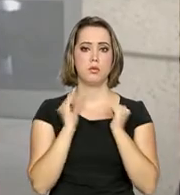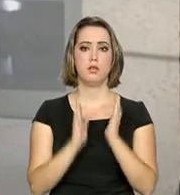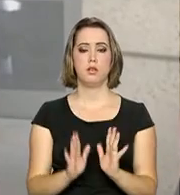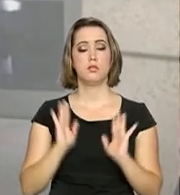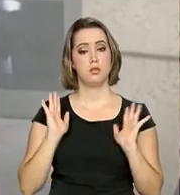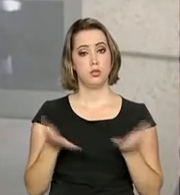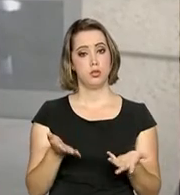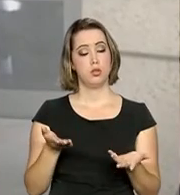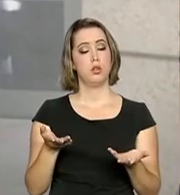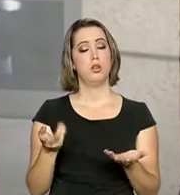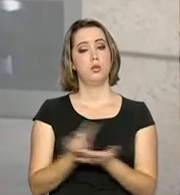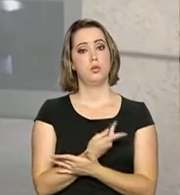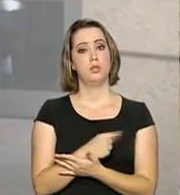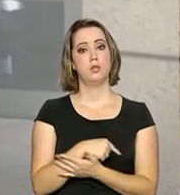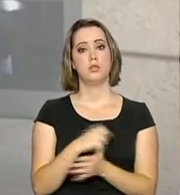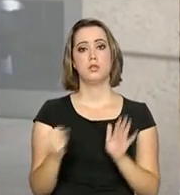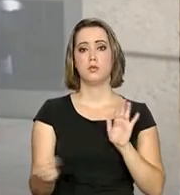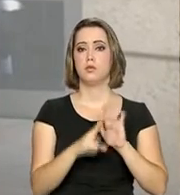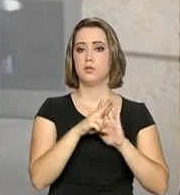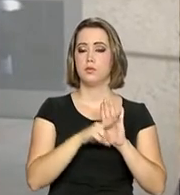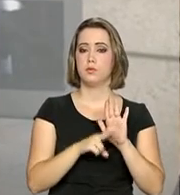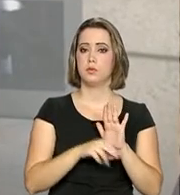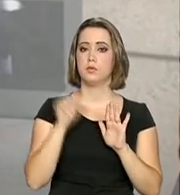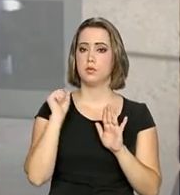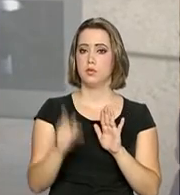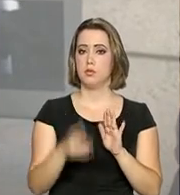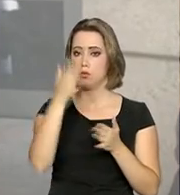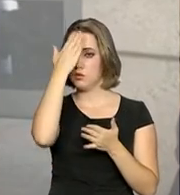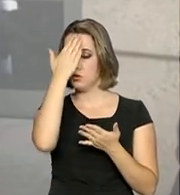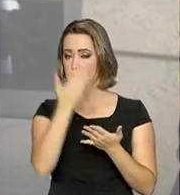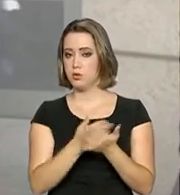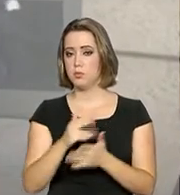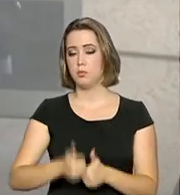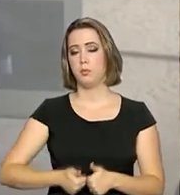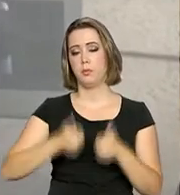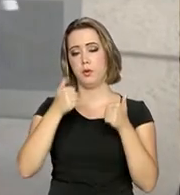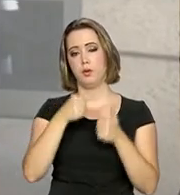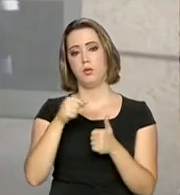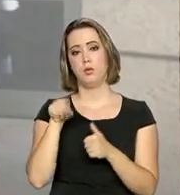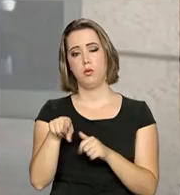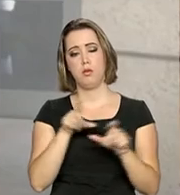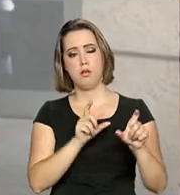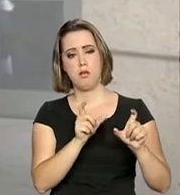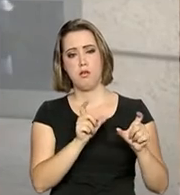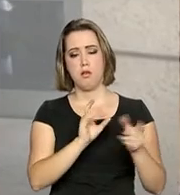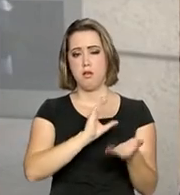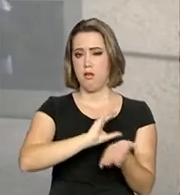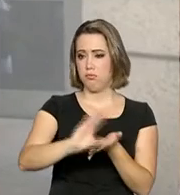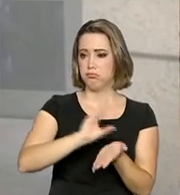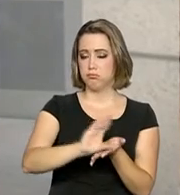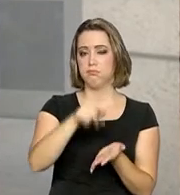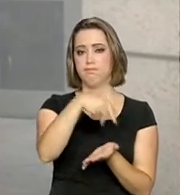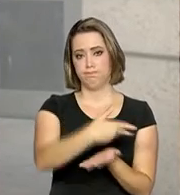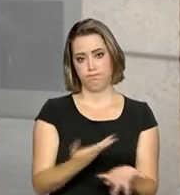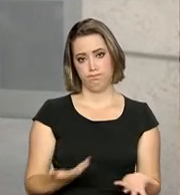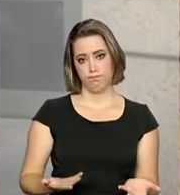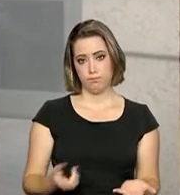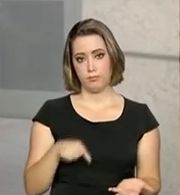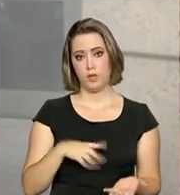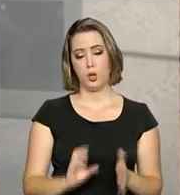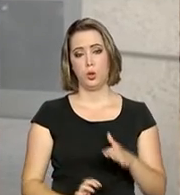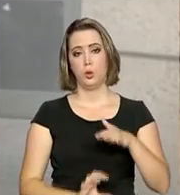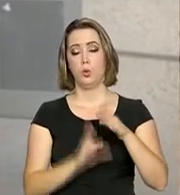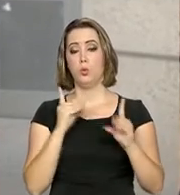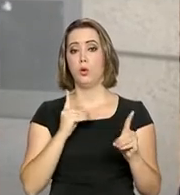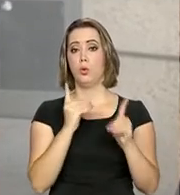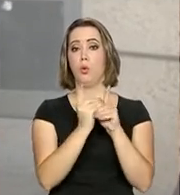e a reforma da Previdência, dão mais confiança a esses investidores. No encontro organizado por um banco de investimentos, estão